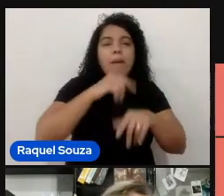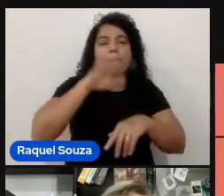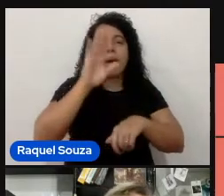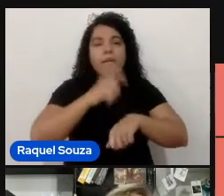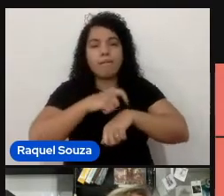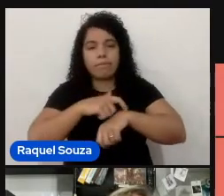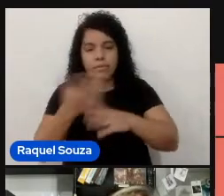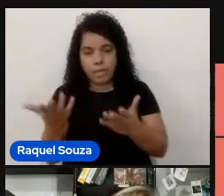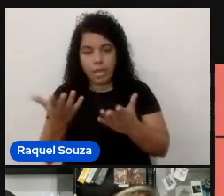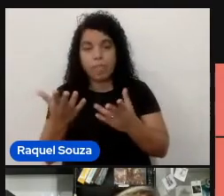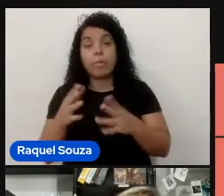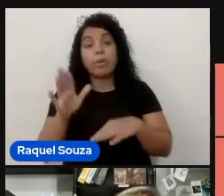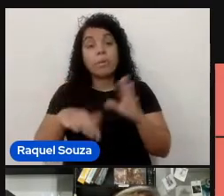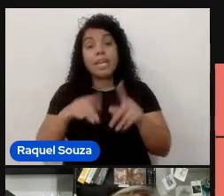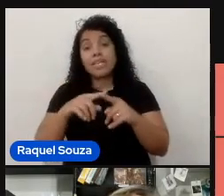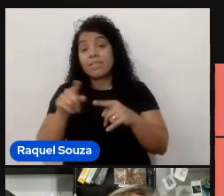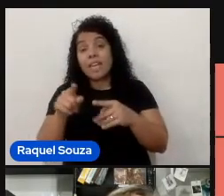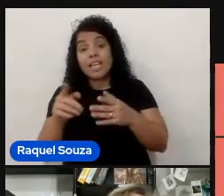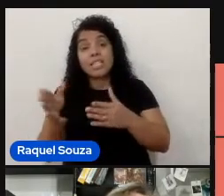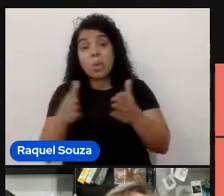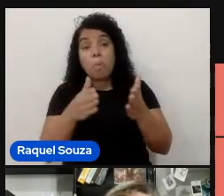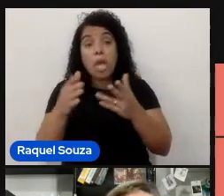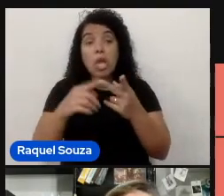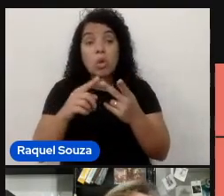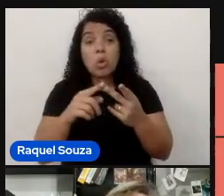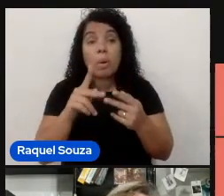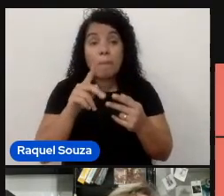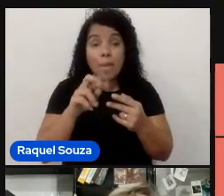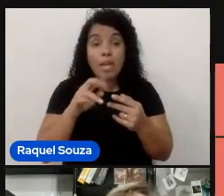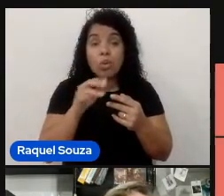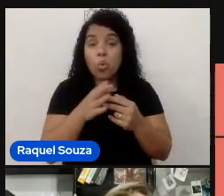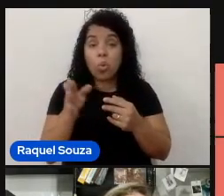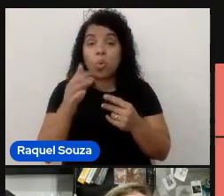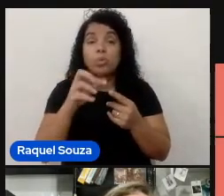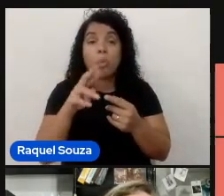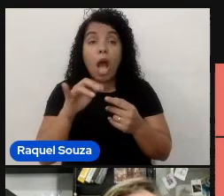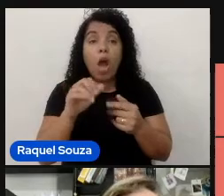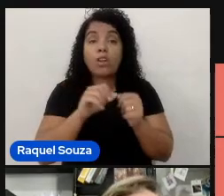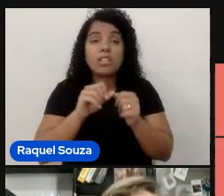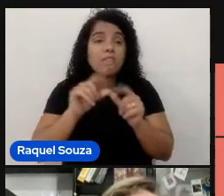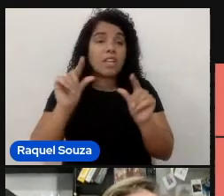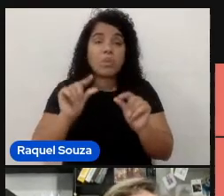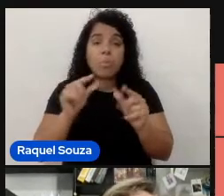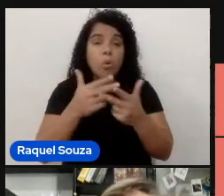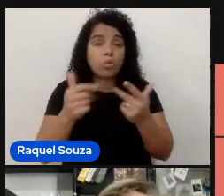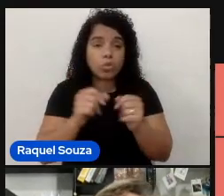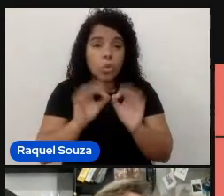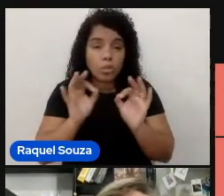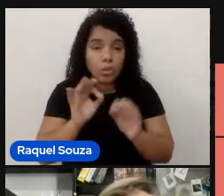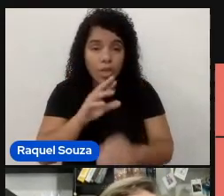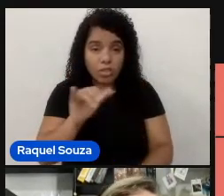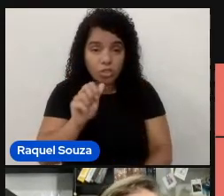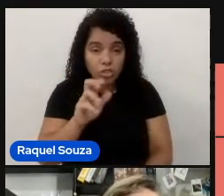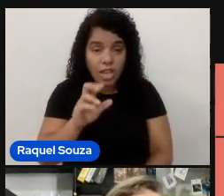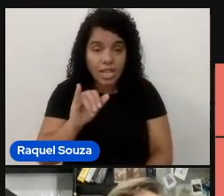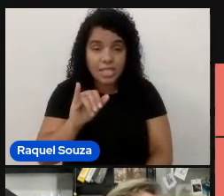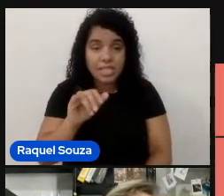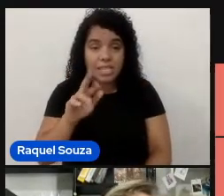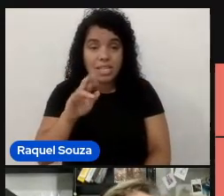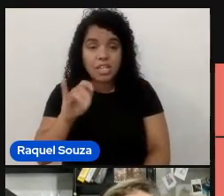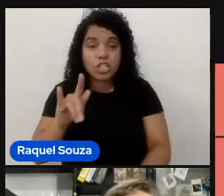faz pouco, ou algo que a gente não está fazendo repetidamente, não é isso, já se rege? Quem complementa